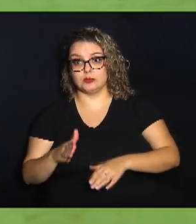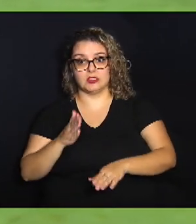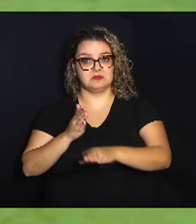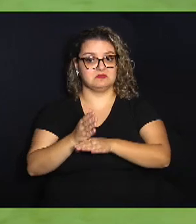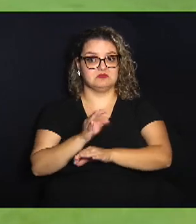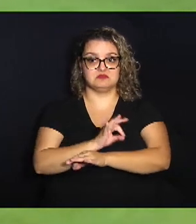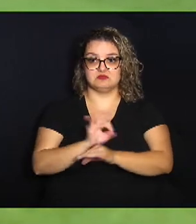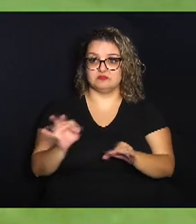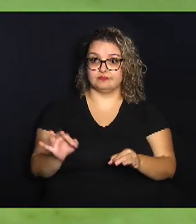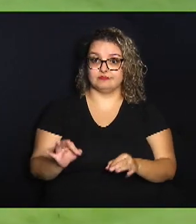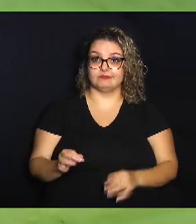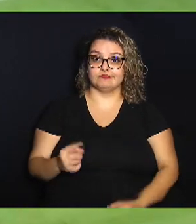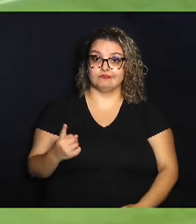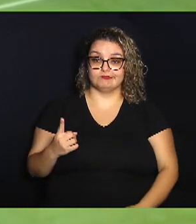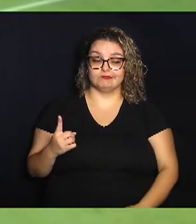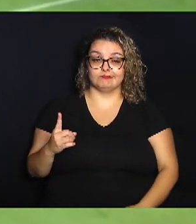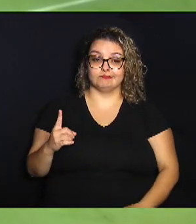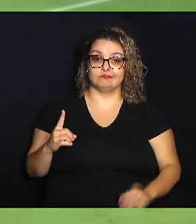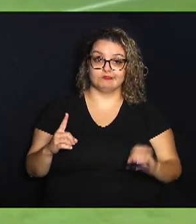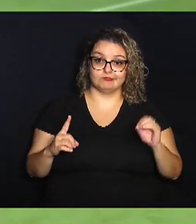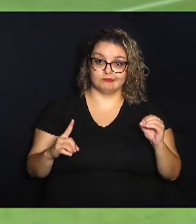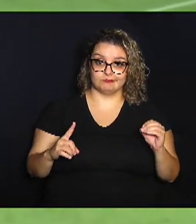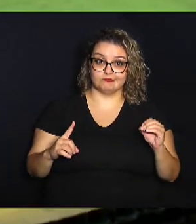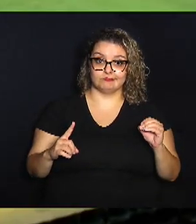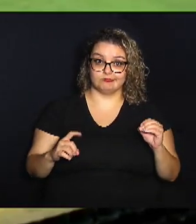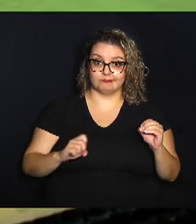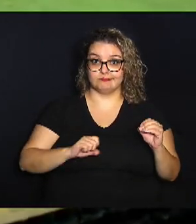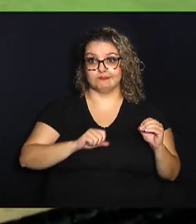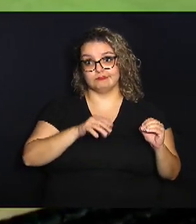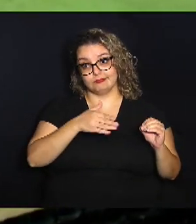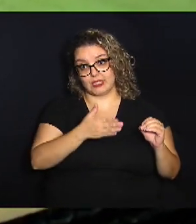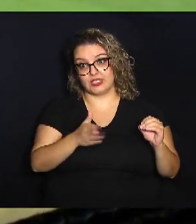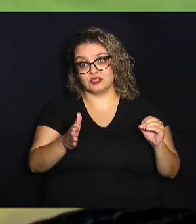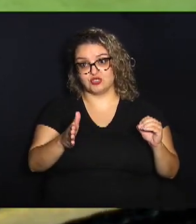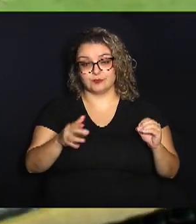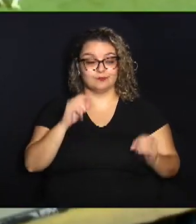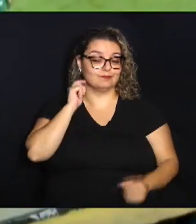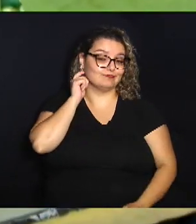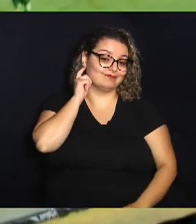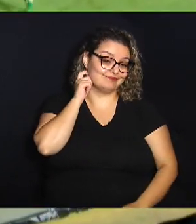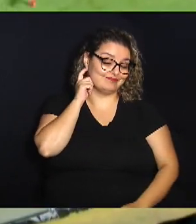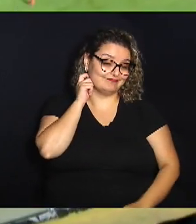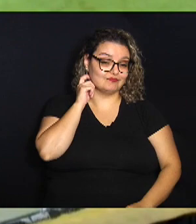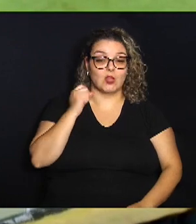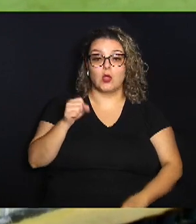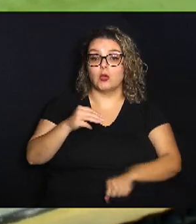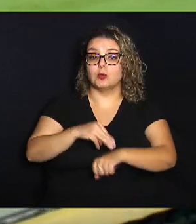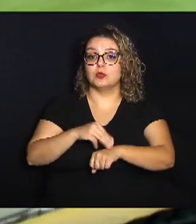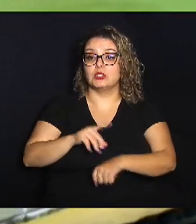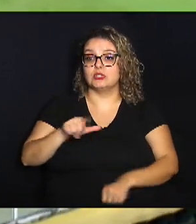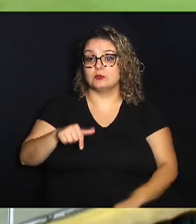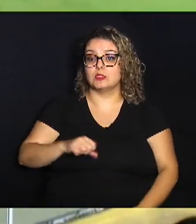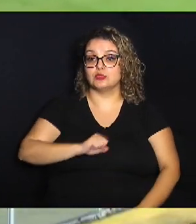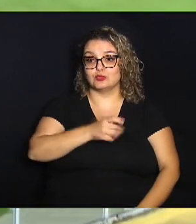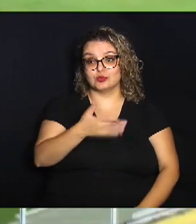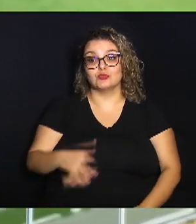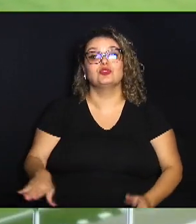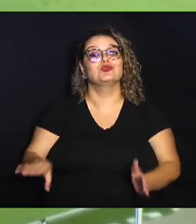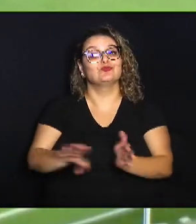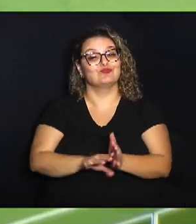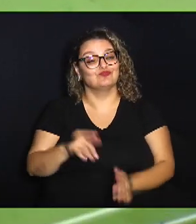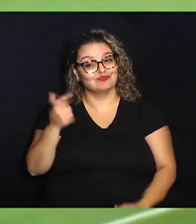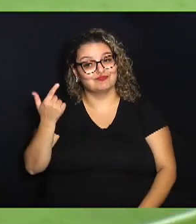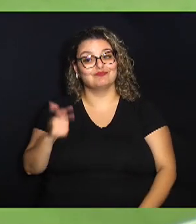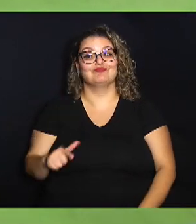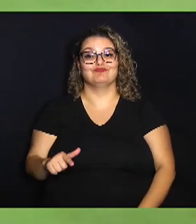nada. 1-0 Peixe e porteira aberta. 8 minutos depois, o Santos chegou de novo, de